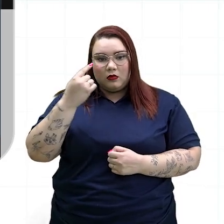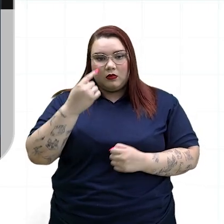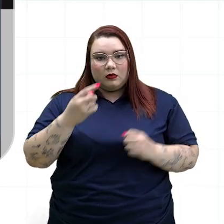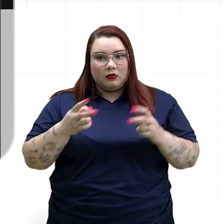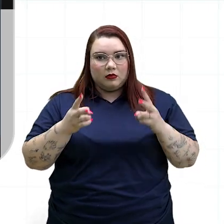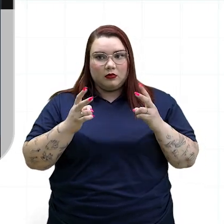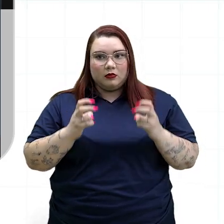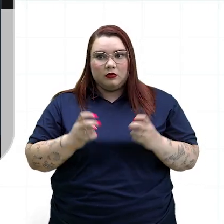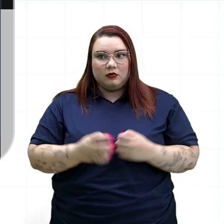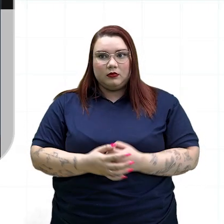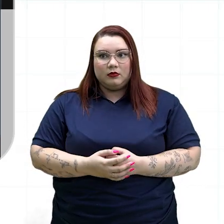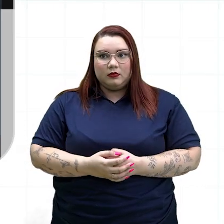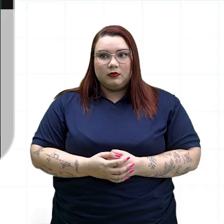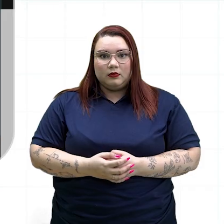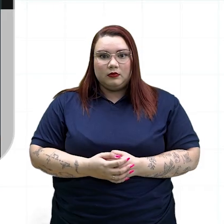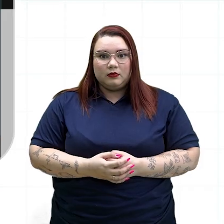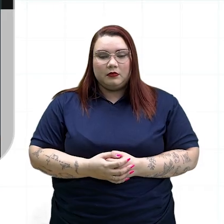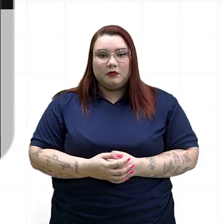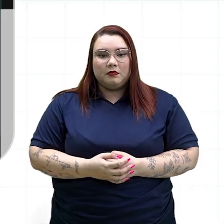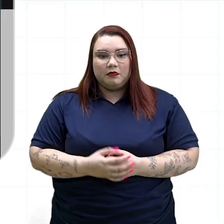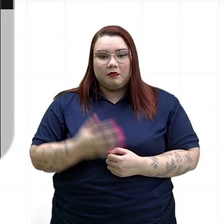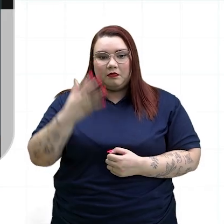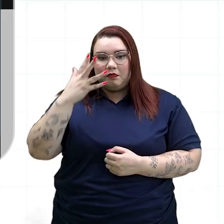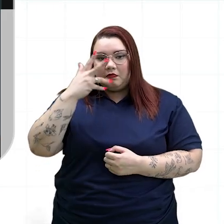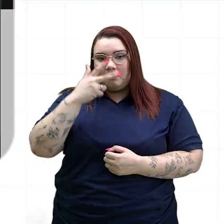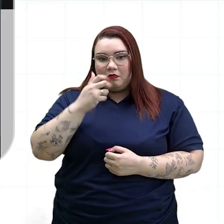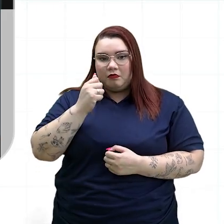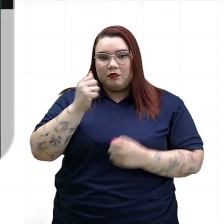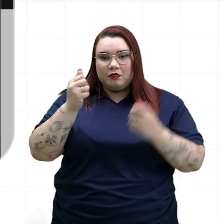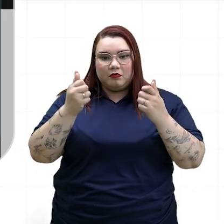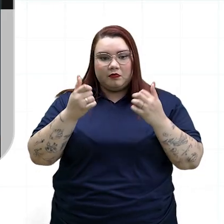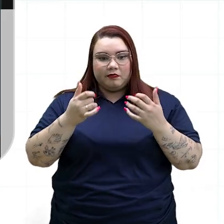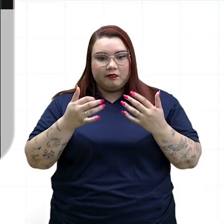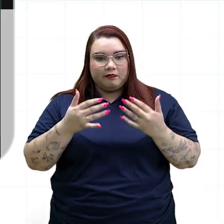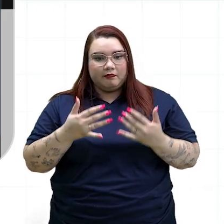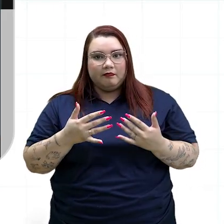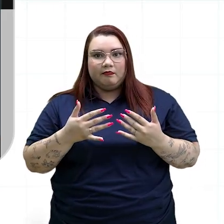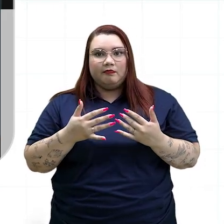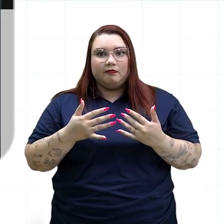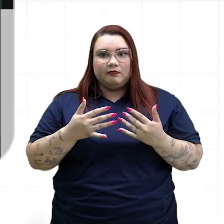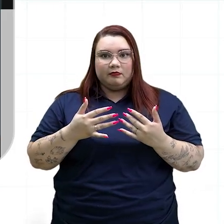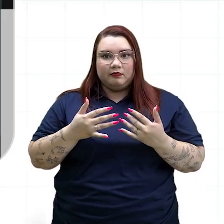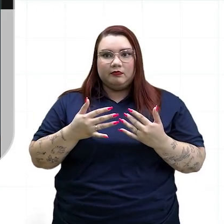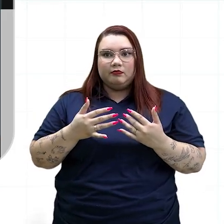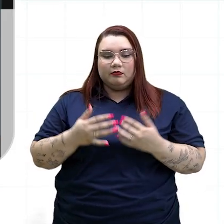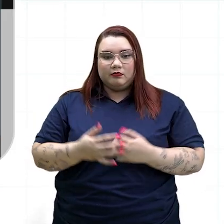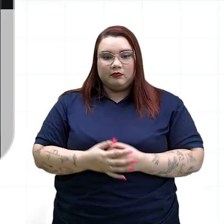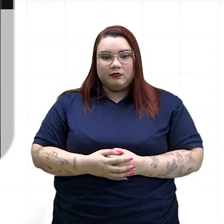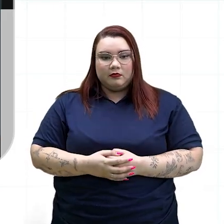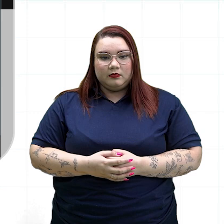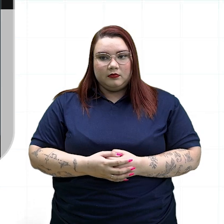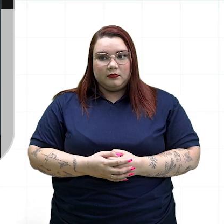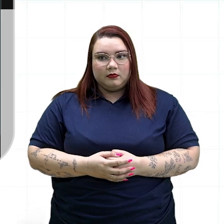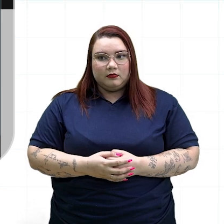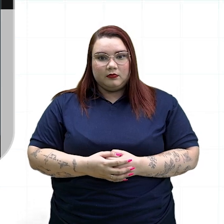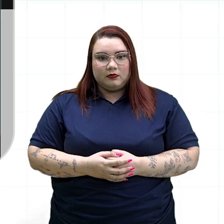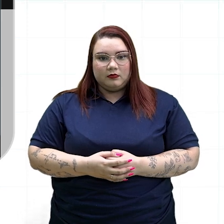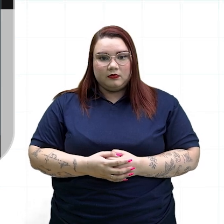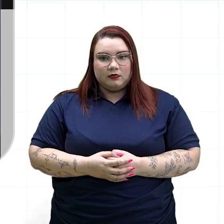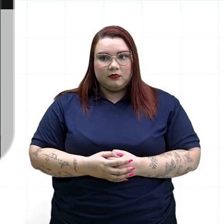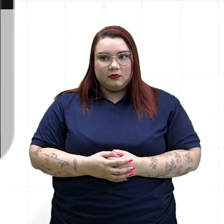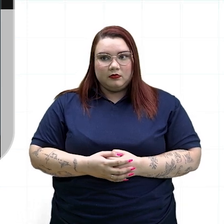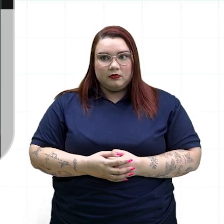Vejam. Muito bonita a ideia da animação. Vejam. Aí